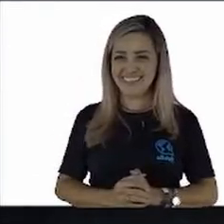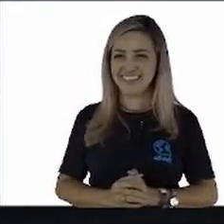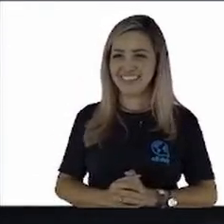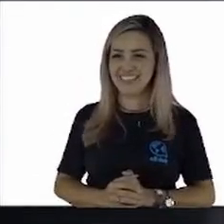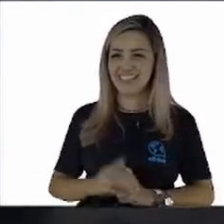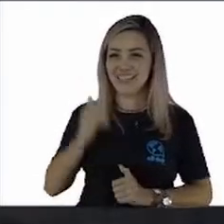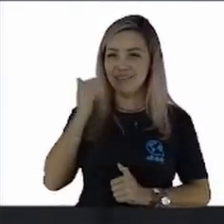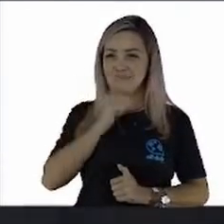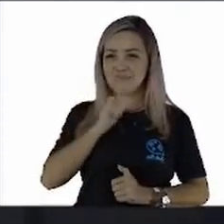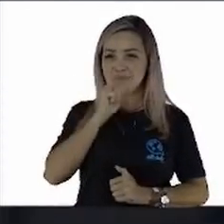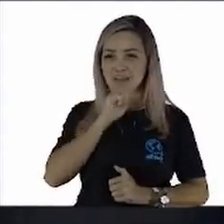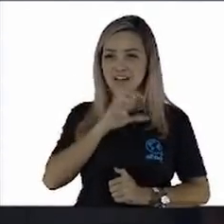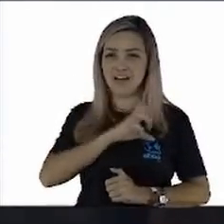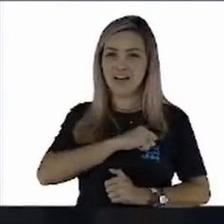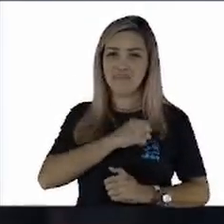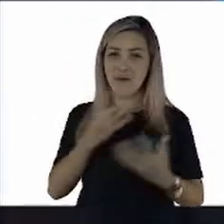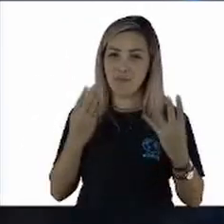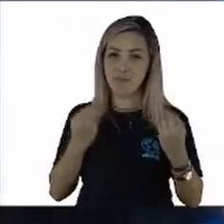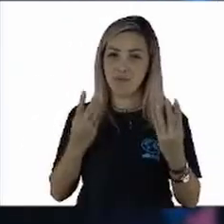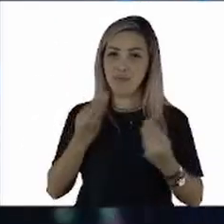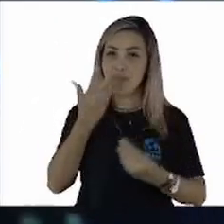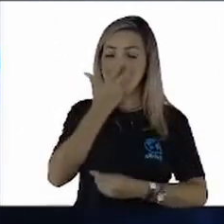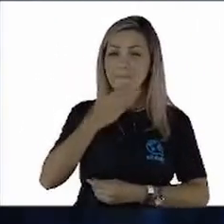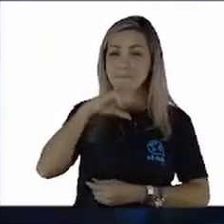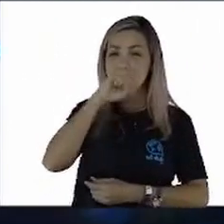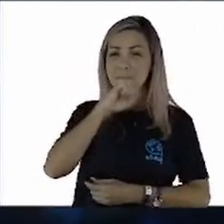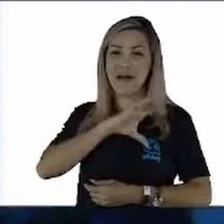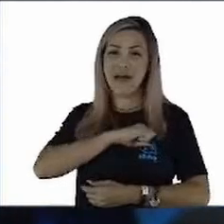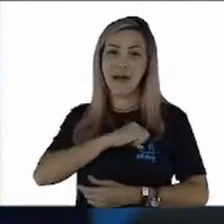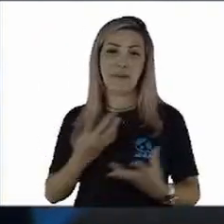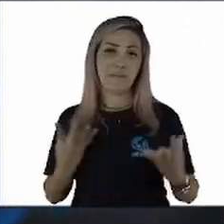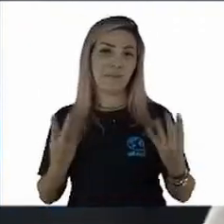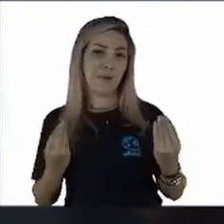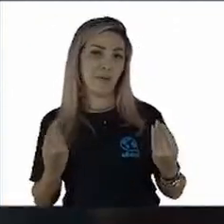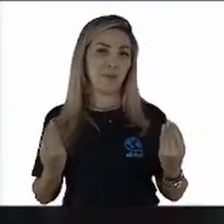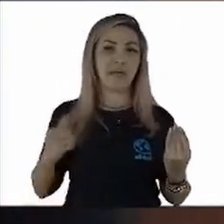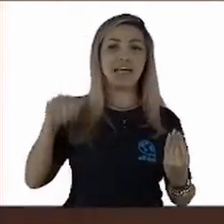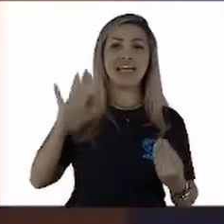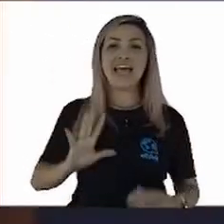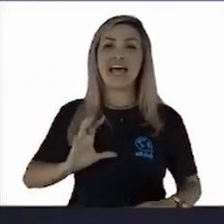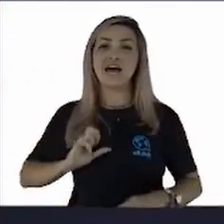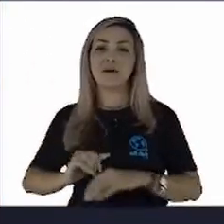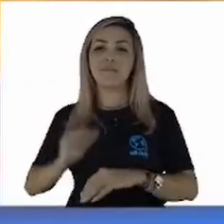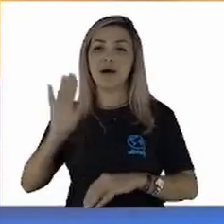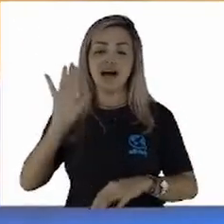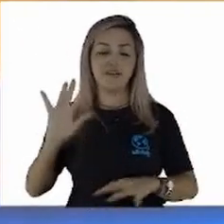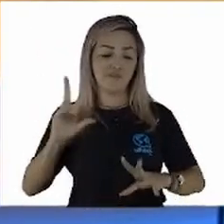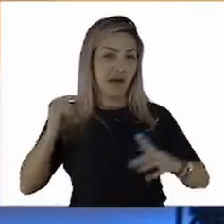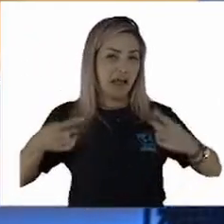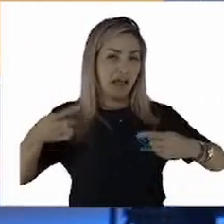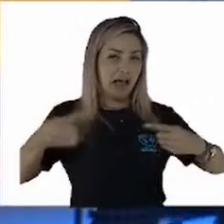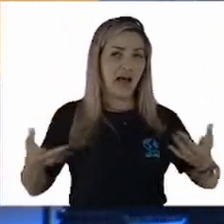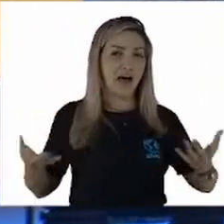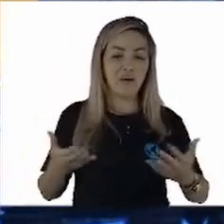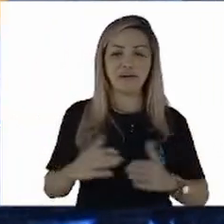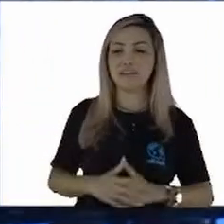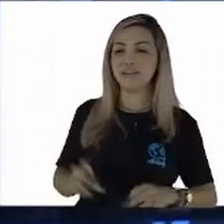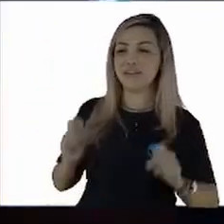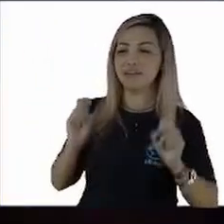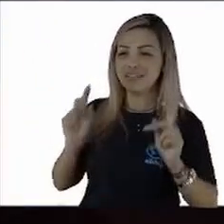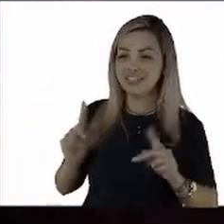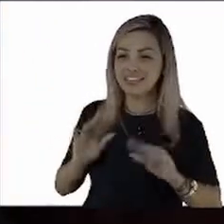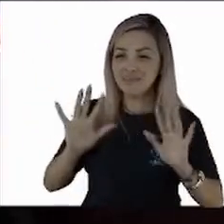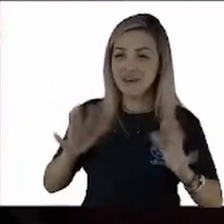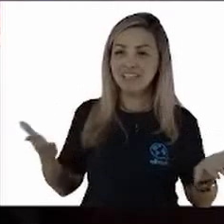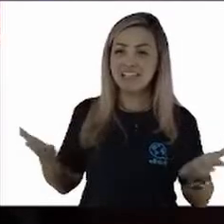A mãe ama muito e o pai ama bastante. Eu quero entender qual é a diferença. Quem que ele ama mais? Não vamos levantar essa polêmica. Mas é isso, gente.